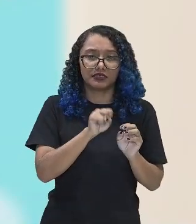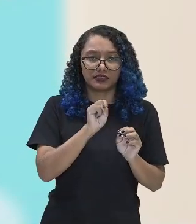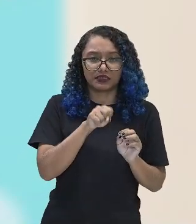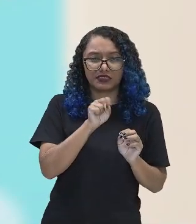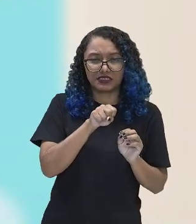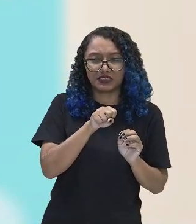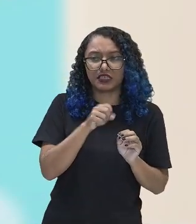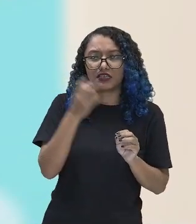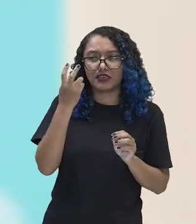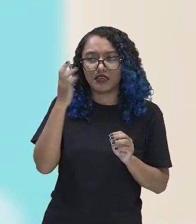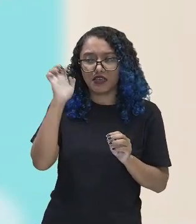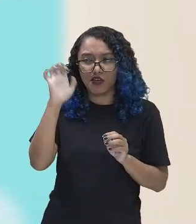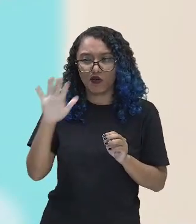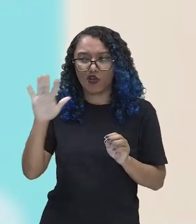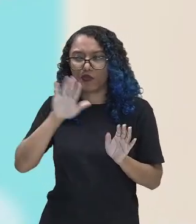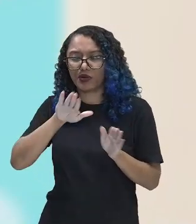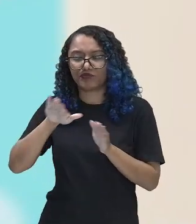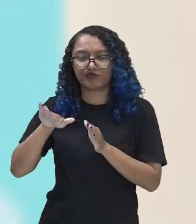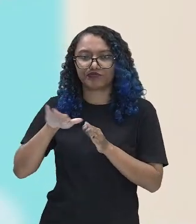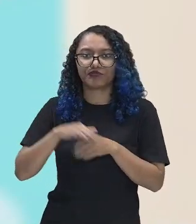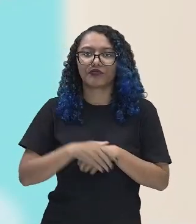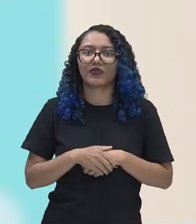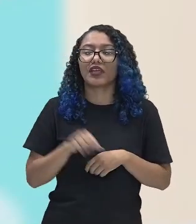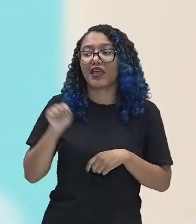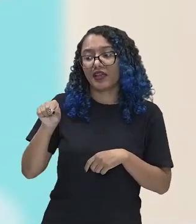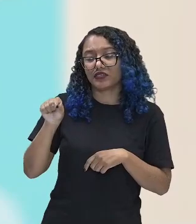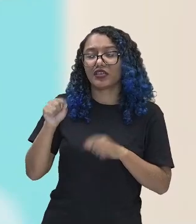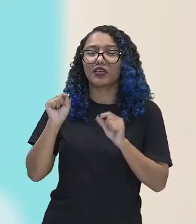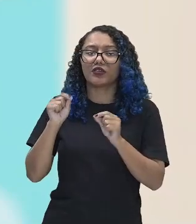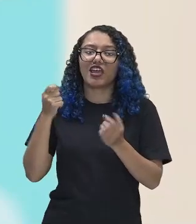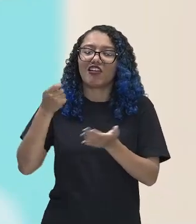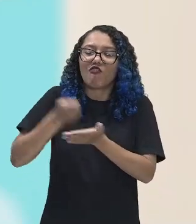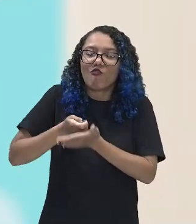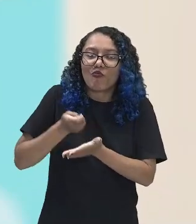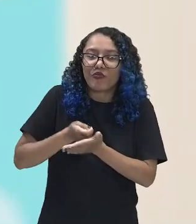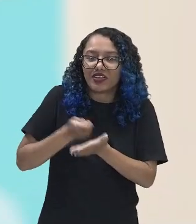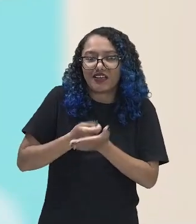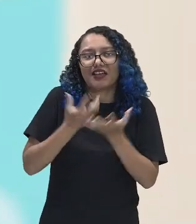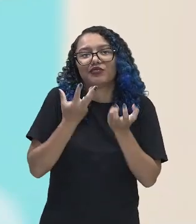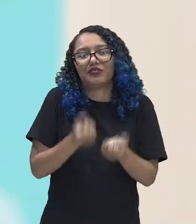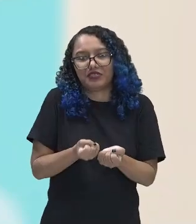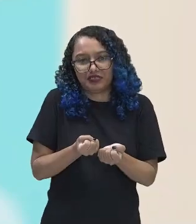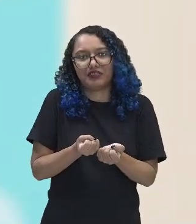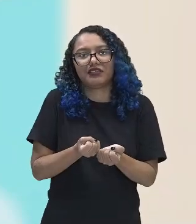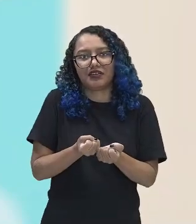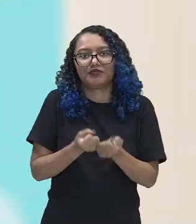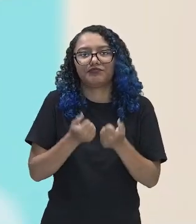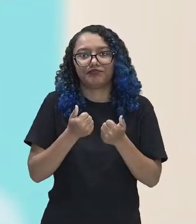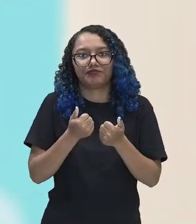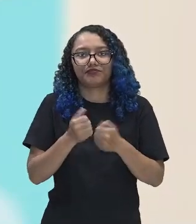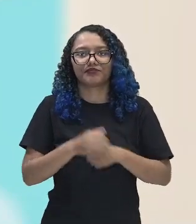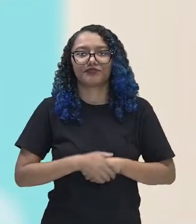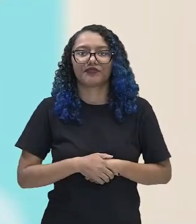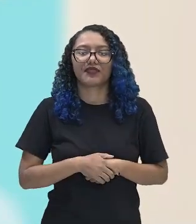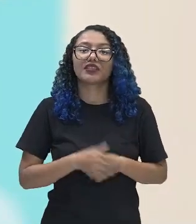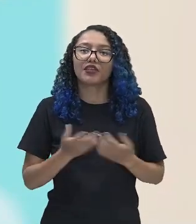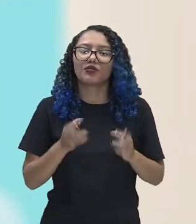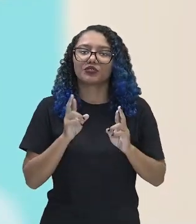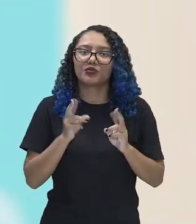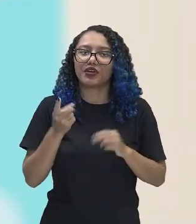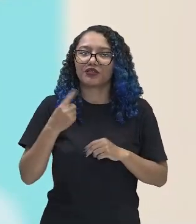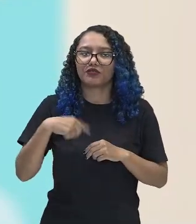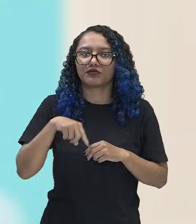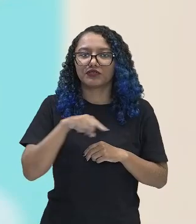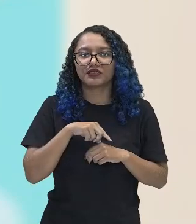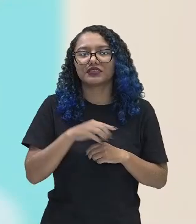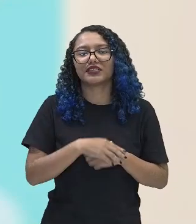eurocêntrica. Afinal, essa cultura eurocêntrica nos foi posta de forma obrigatória. Beleza? Então eu espero que tenha ficado